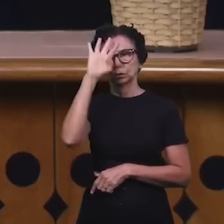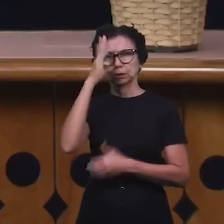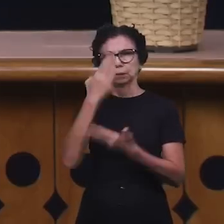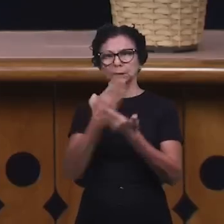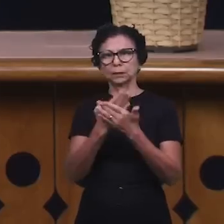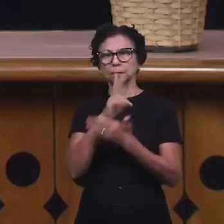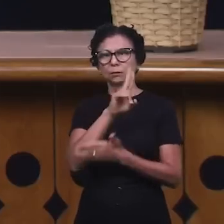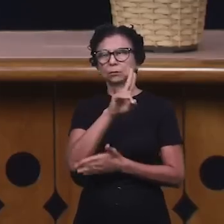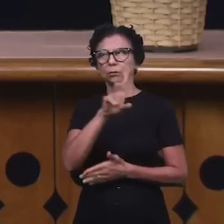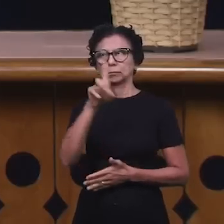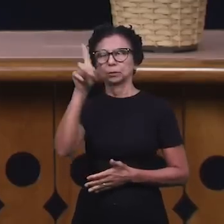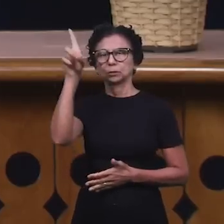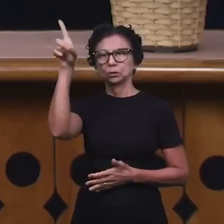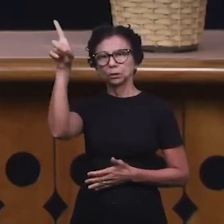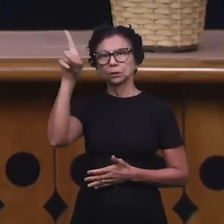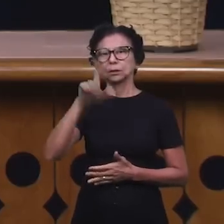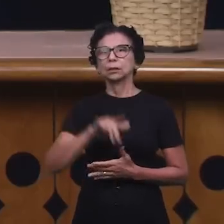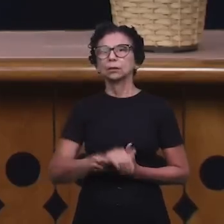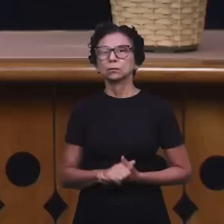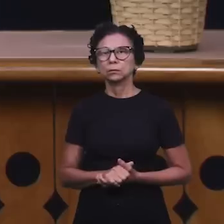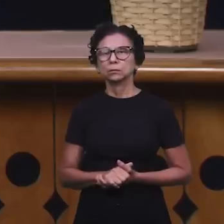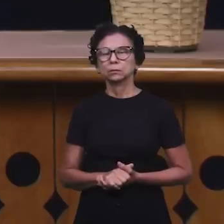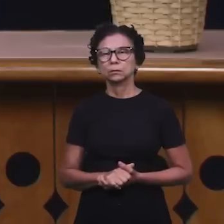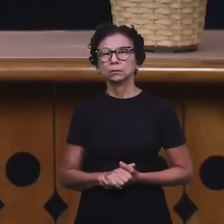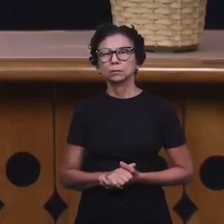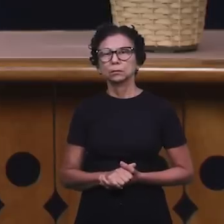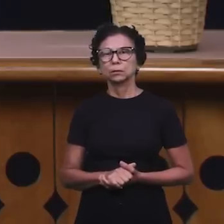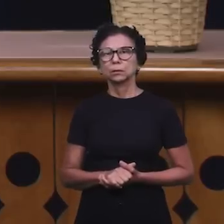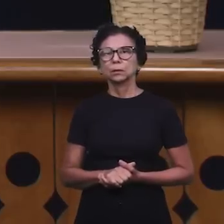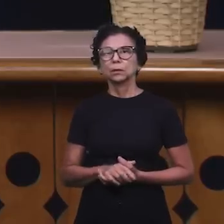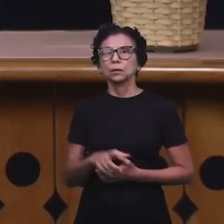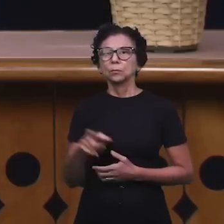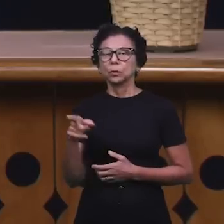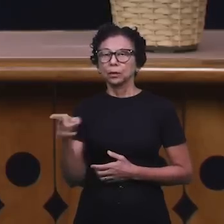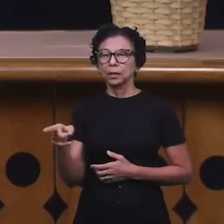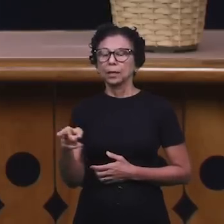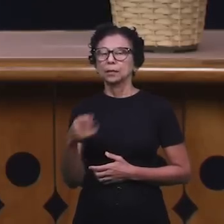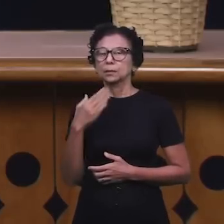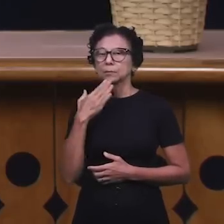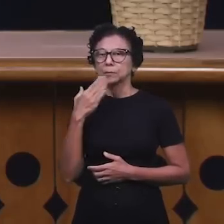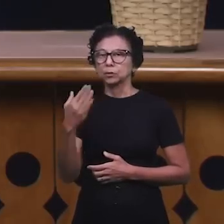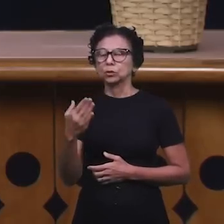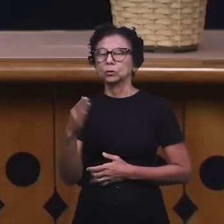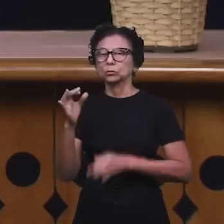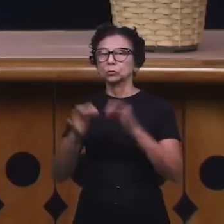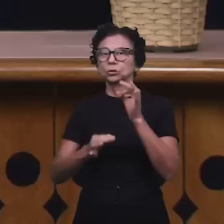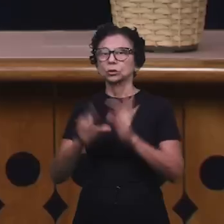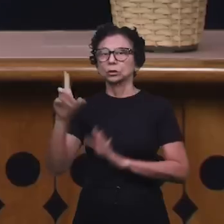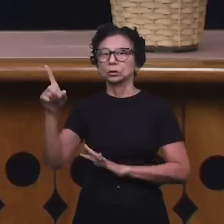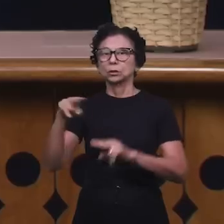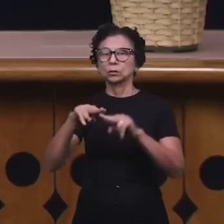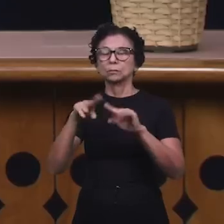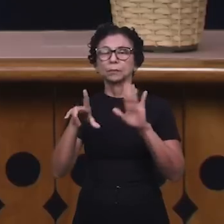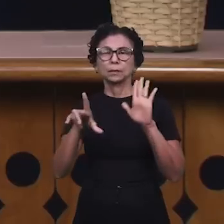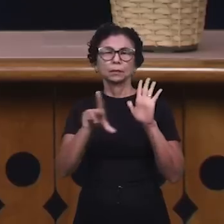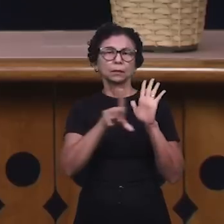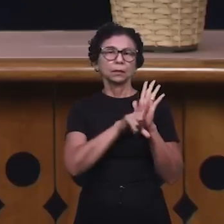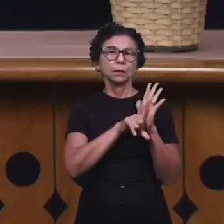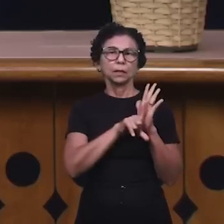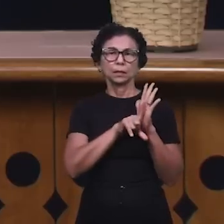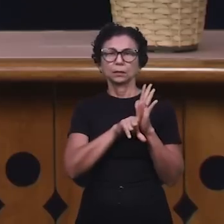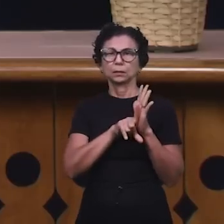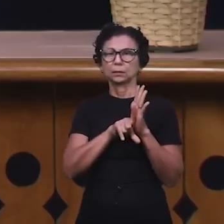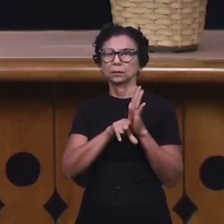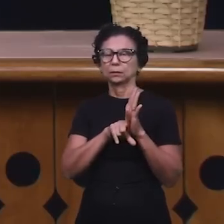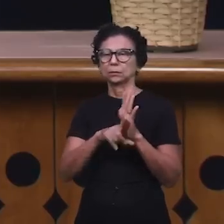nome, porque Israel buscou a justiça de Deus pela lei e impondo a sua própria